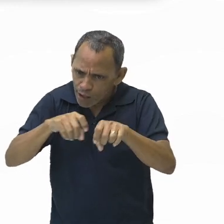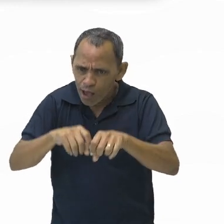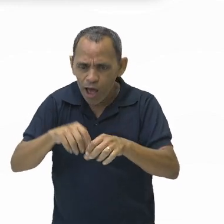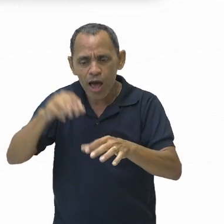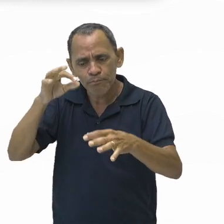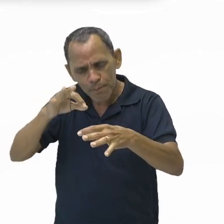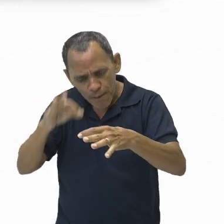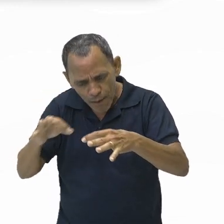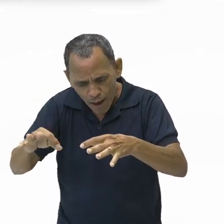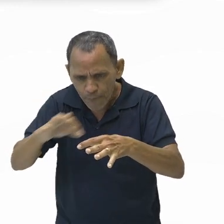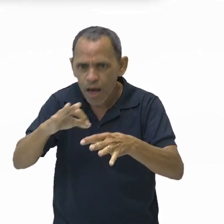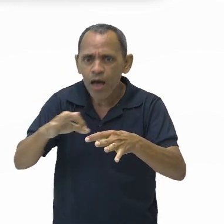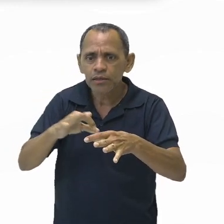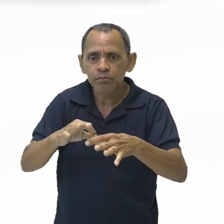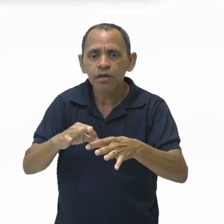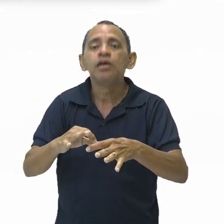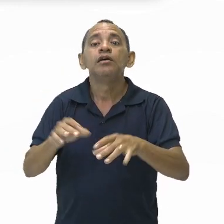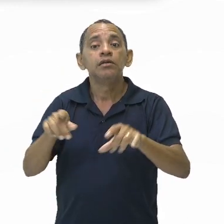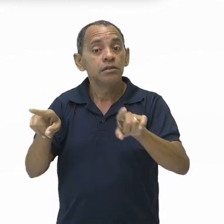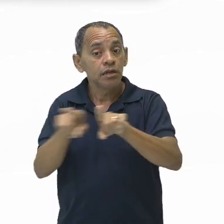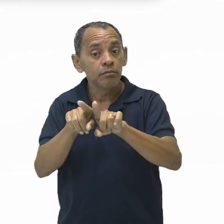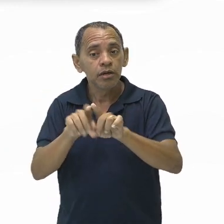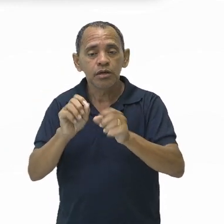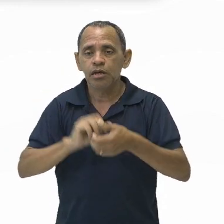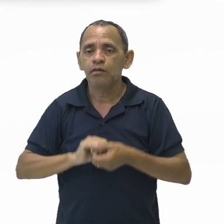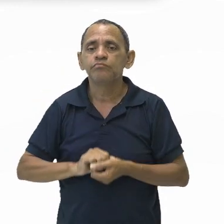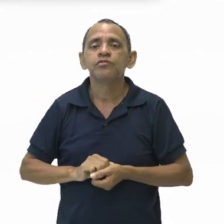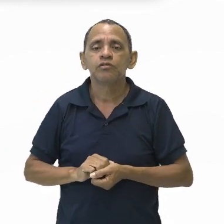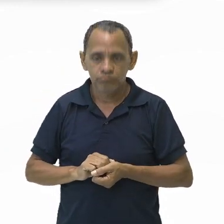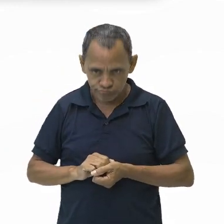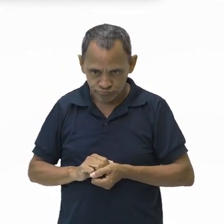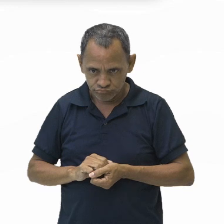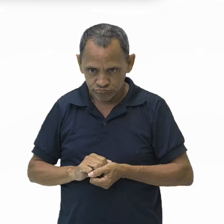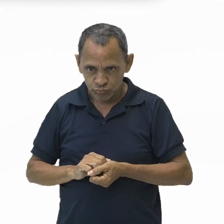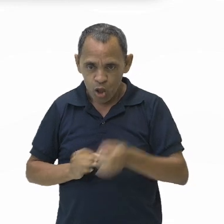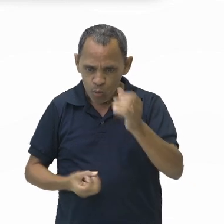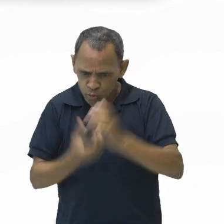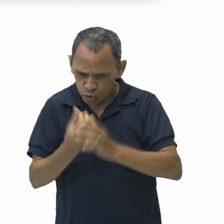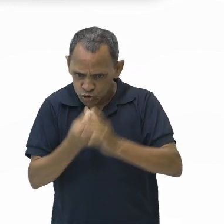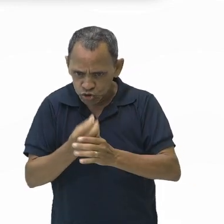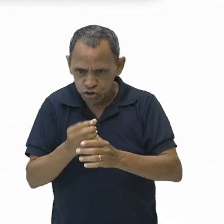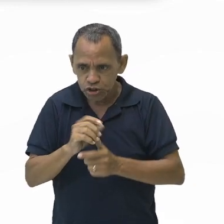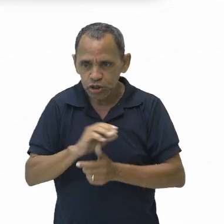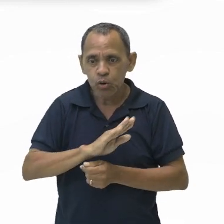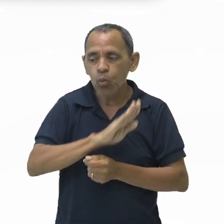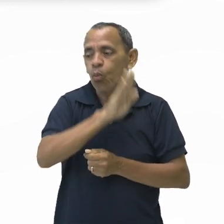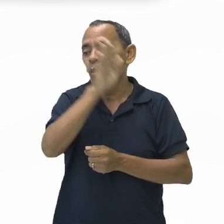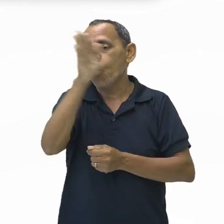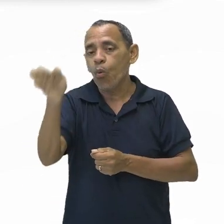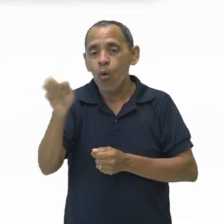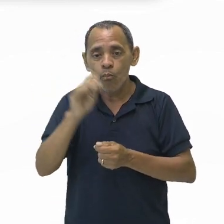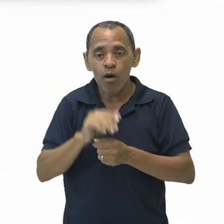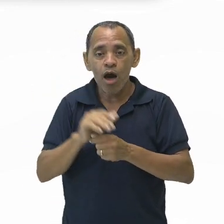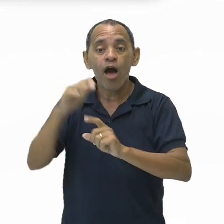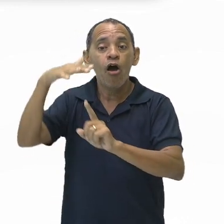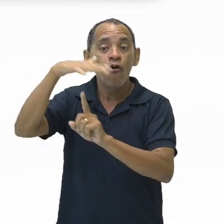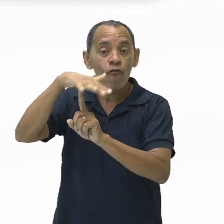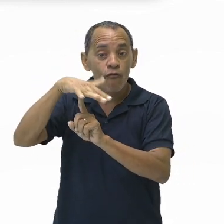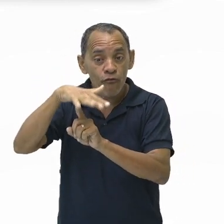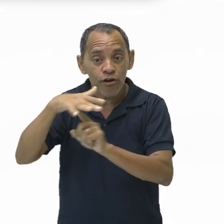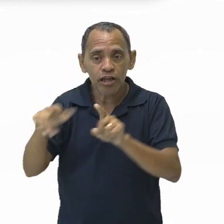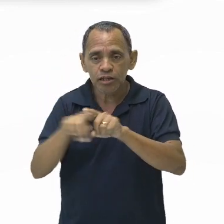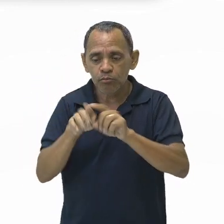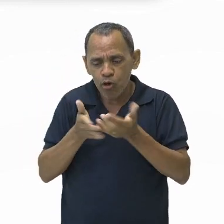coisas. E também vai poder mandar para a feira, vai poder mandar para outra cidade, né, vai poder mandar para o barco, para poder ir lá para